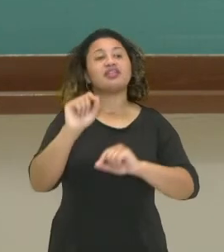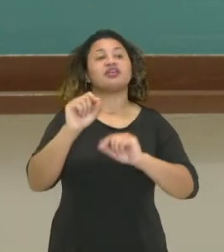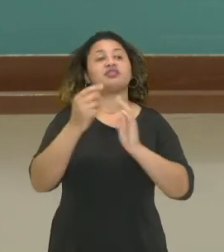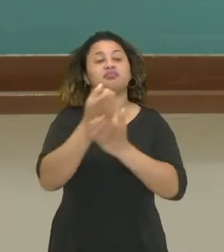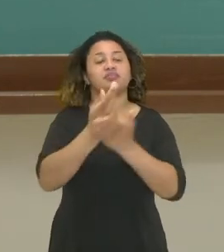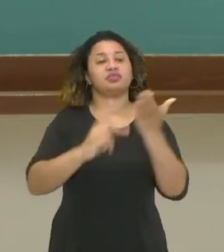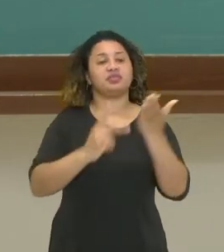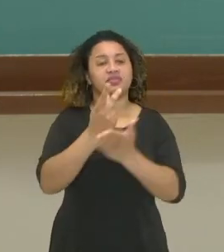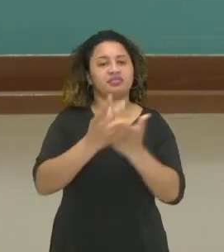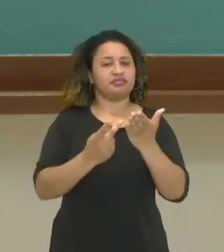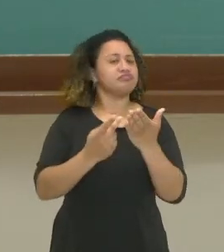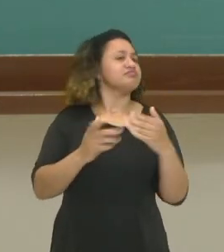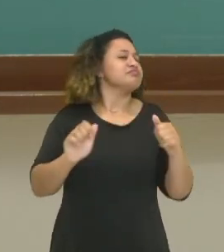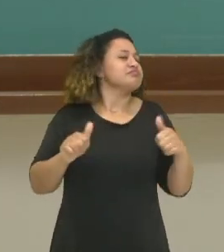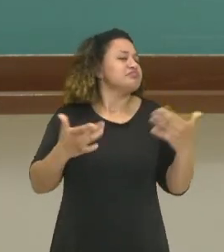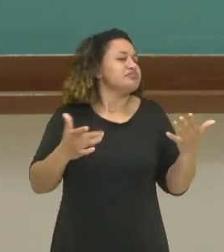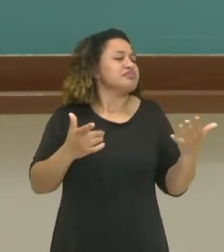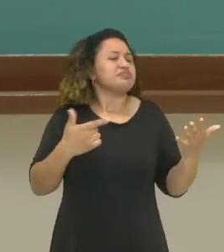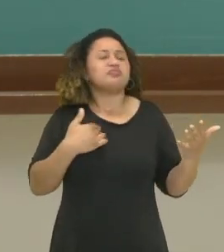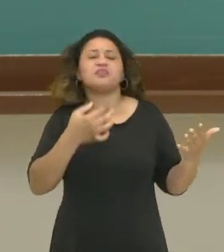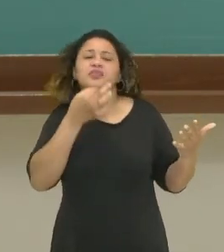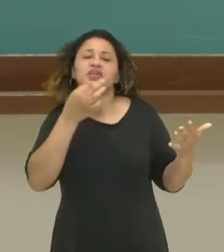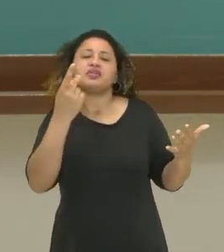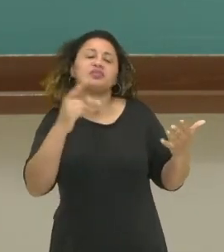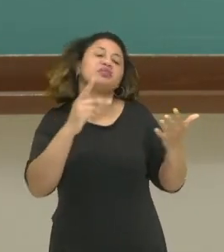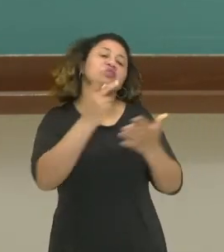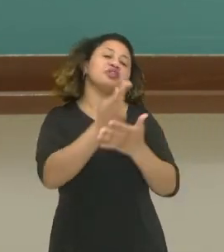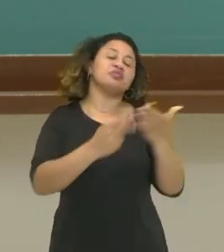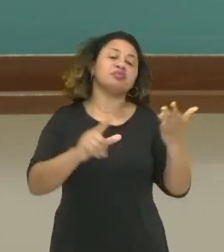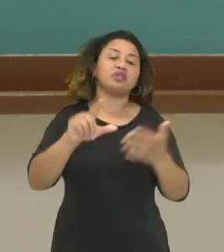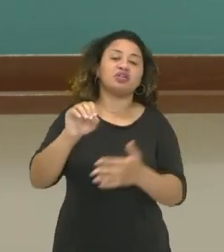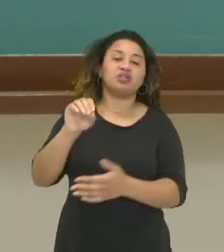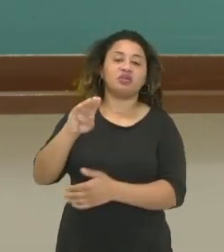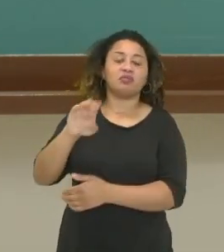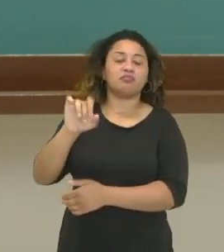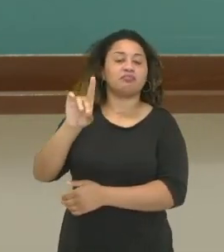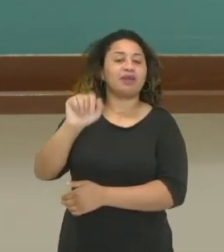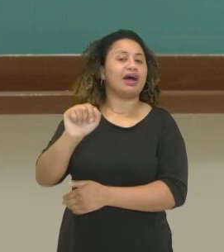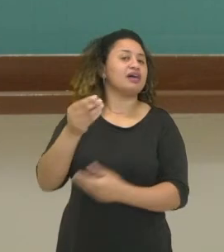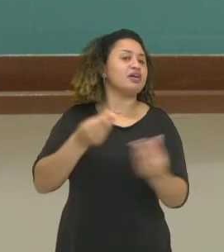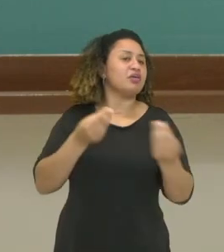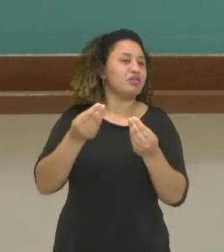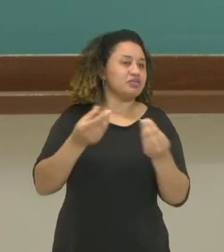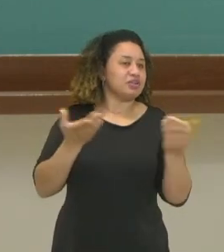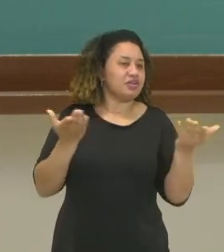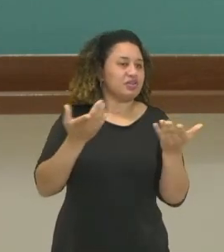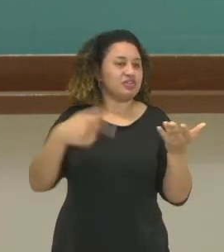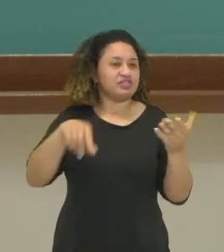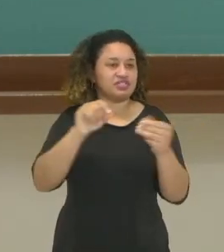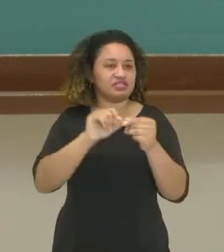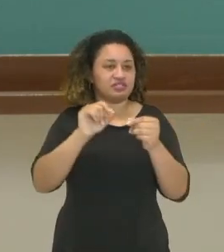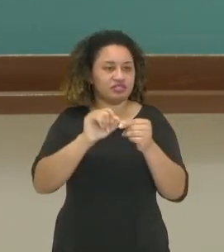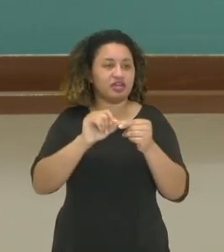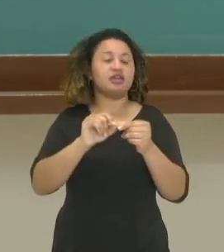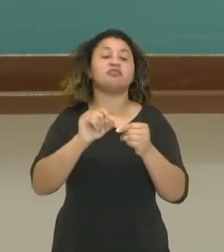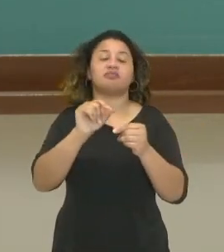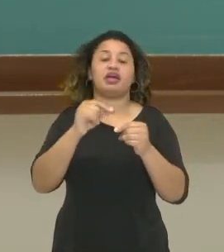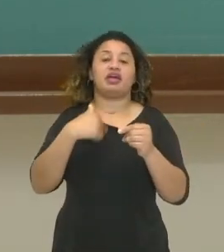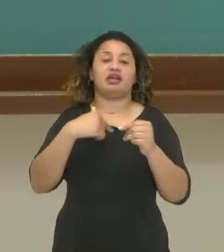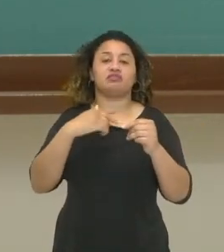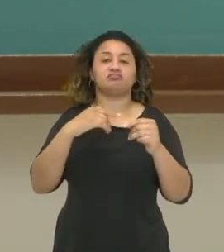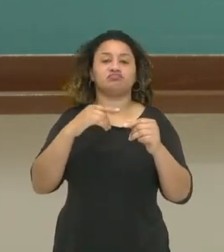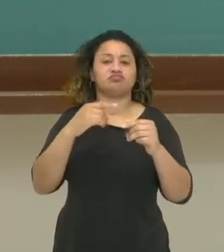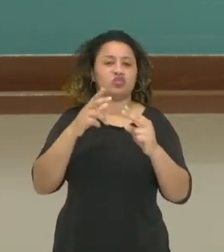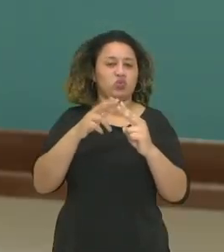poesia. Que tal fazer uma poesia de lombada? Vamos lá? Você vai montar uma